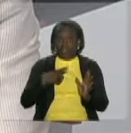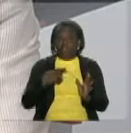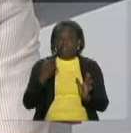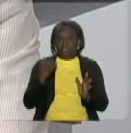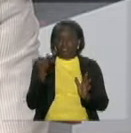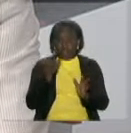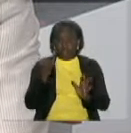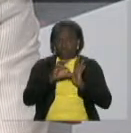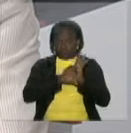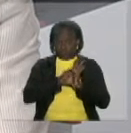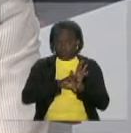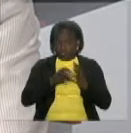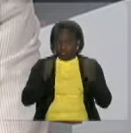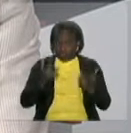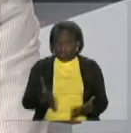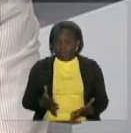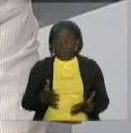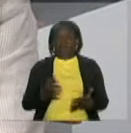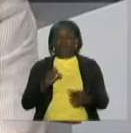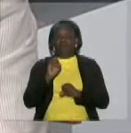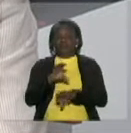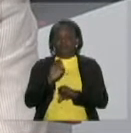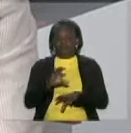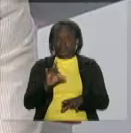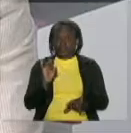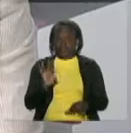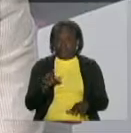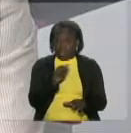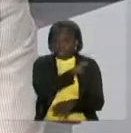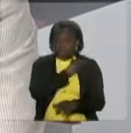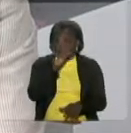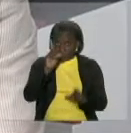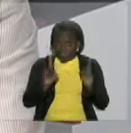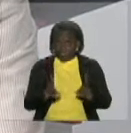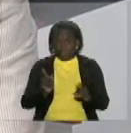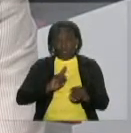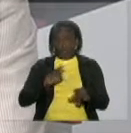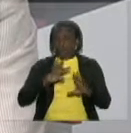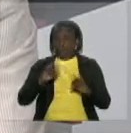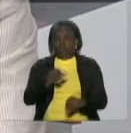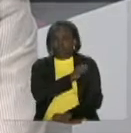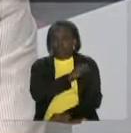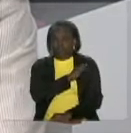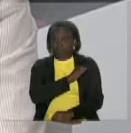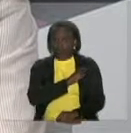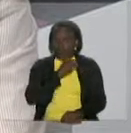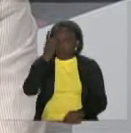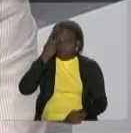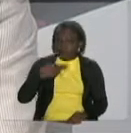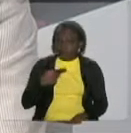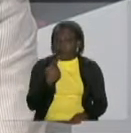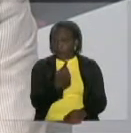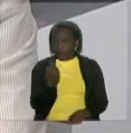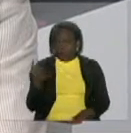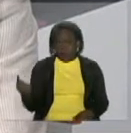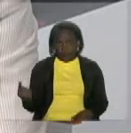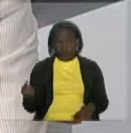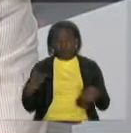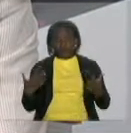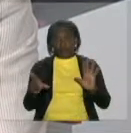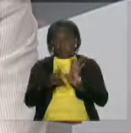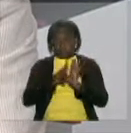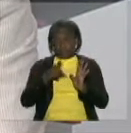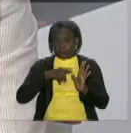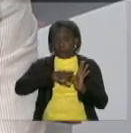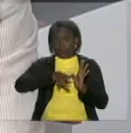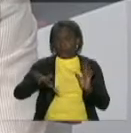apenas consagram a Constituição, a educação não é tida só para o aluno com deficiência, mas é tida para todos os alunos de forma individualizada.